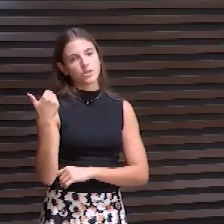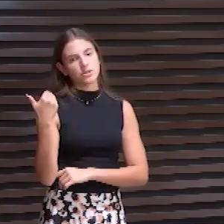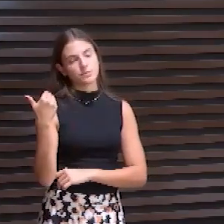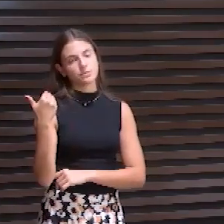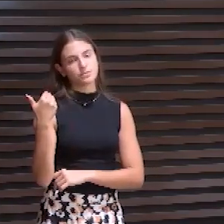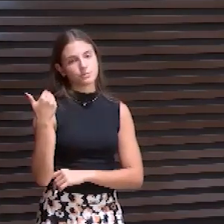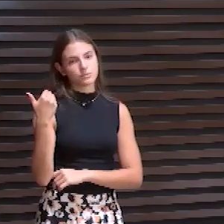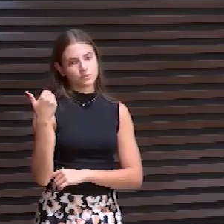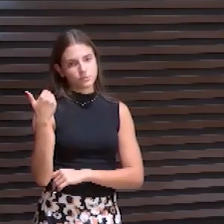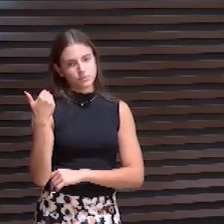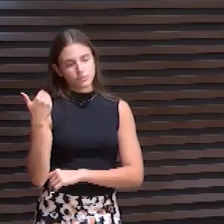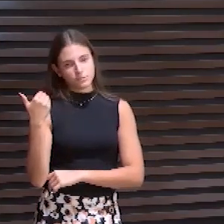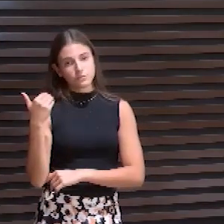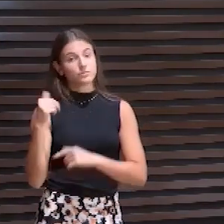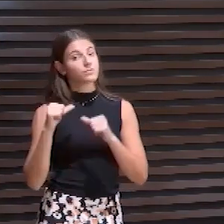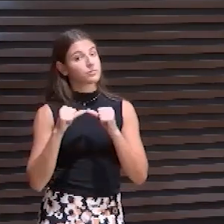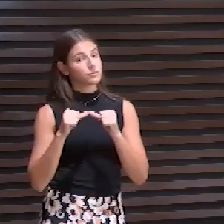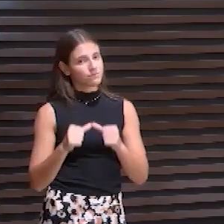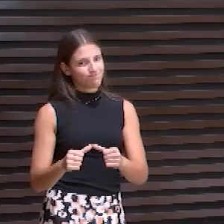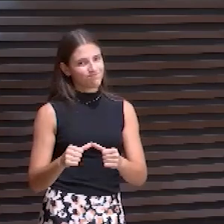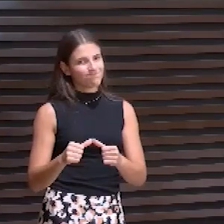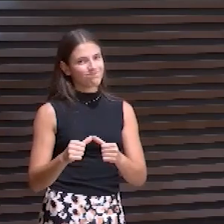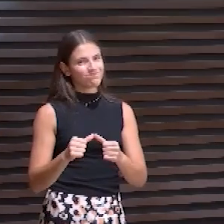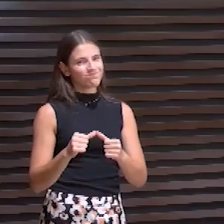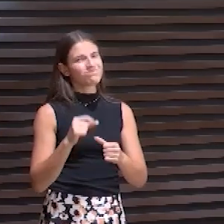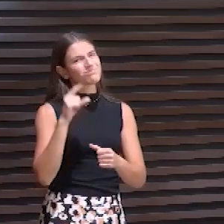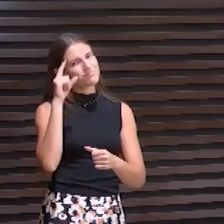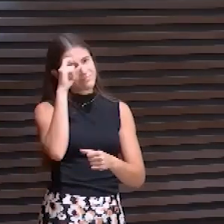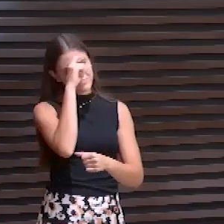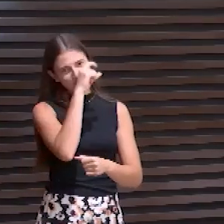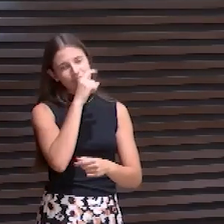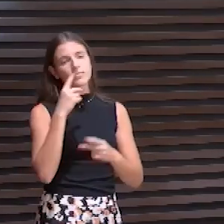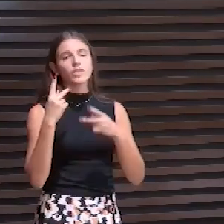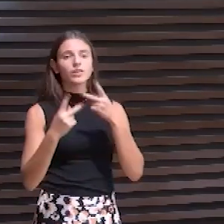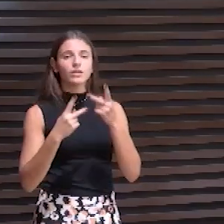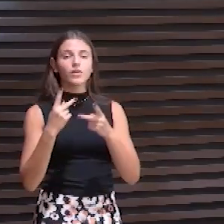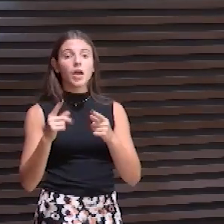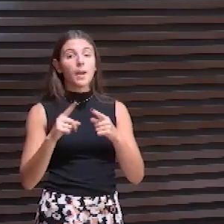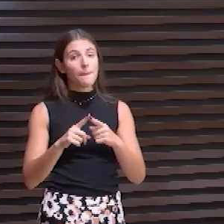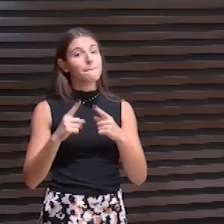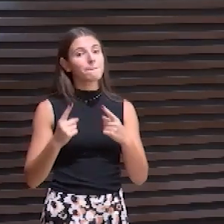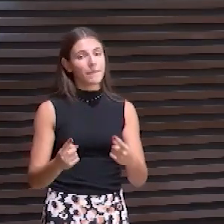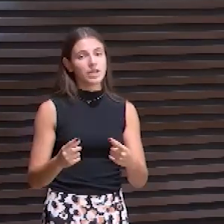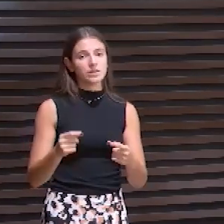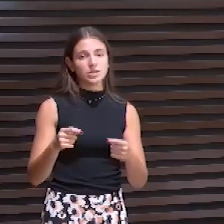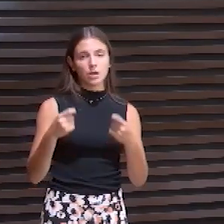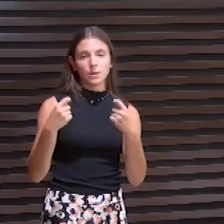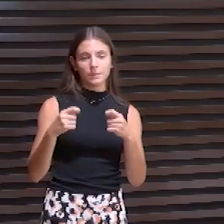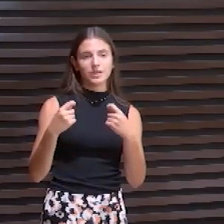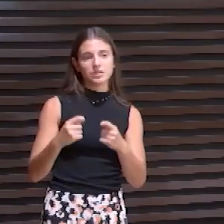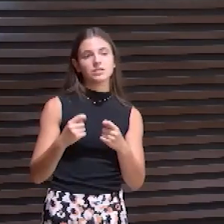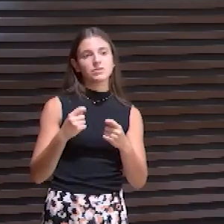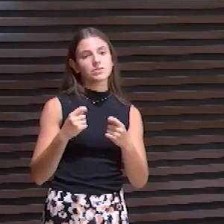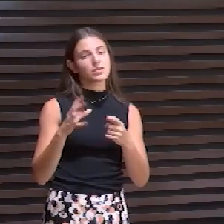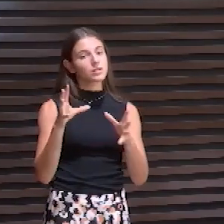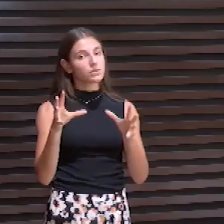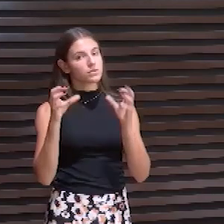E isso realmente é difícil de dizer, mas é o que as pessoas precisam ouvir. Eu estava ouvindo um sermão do